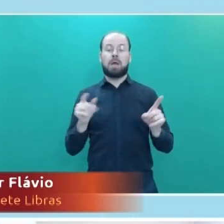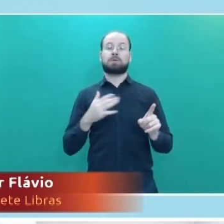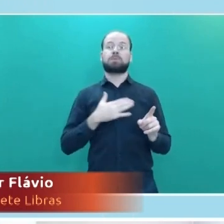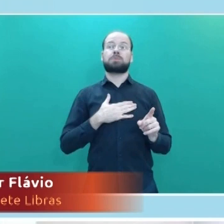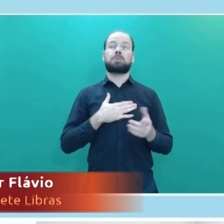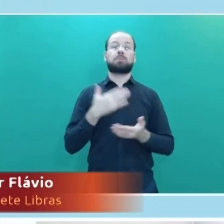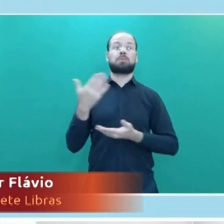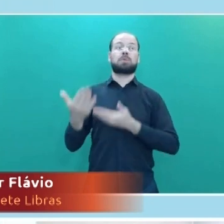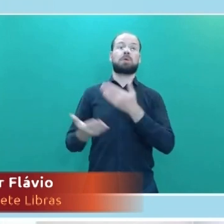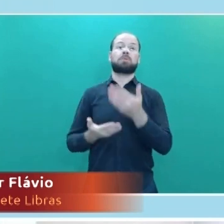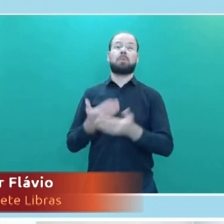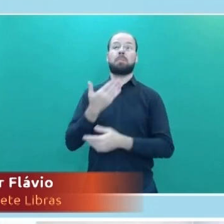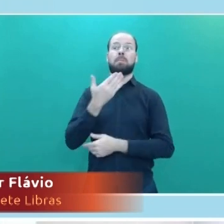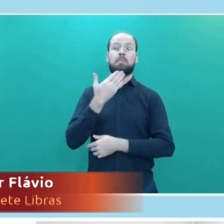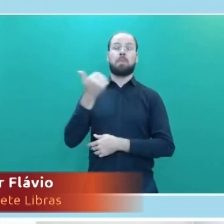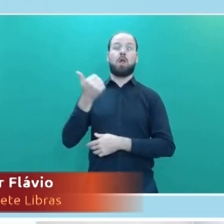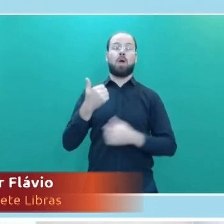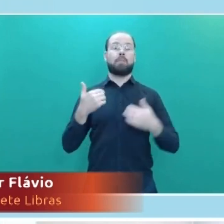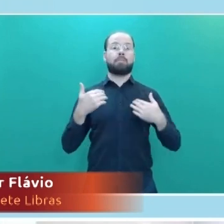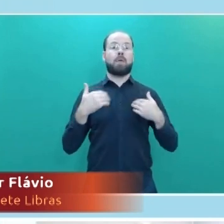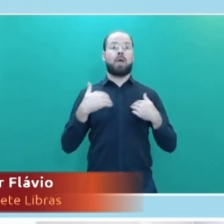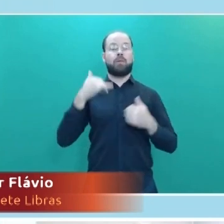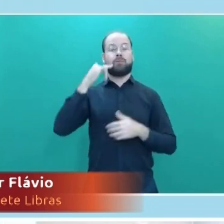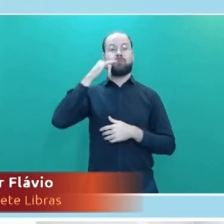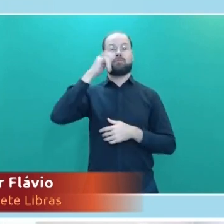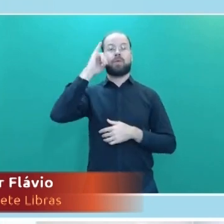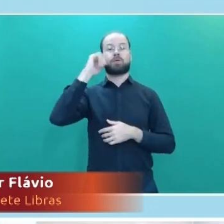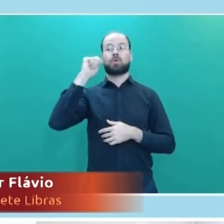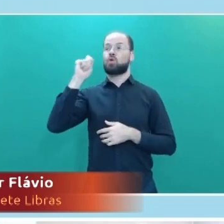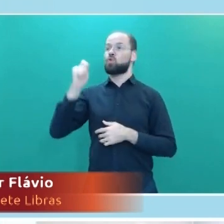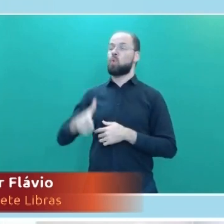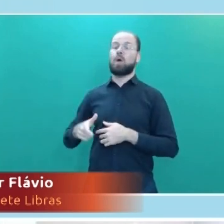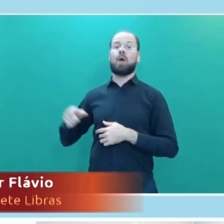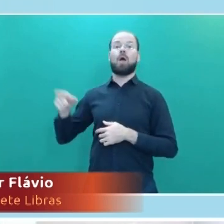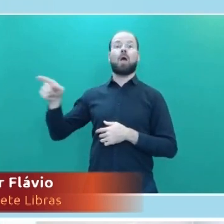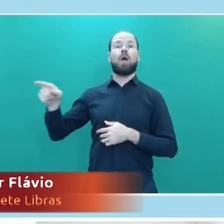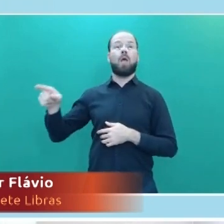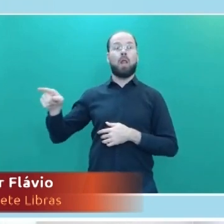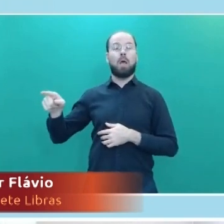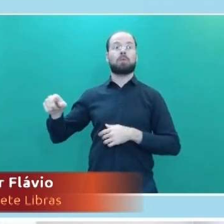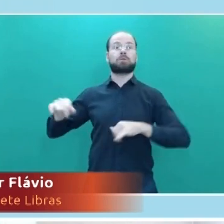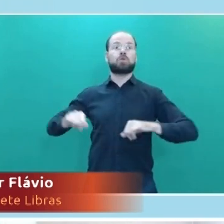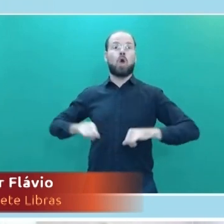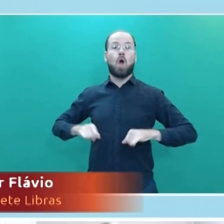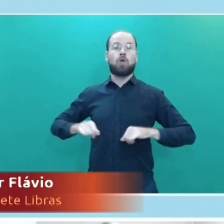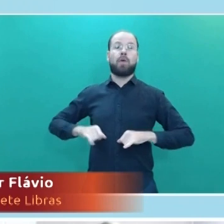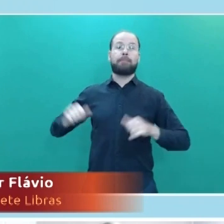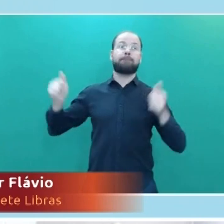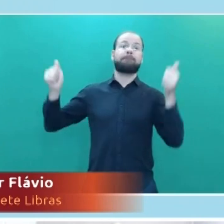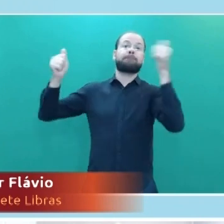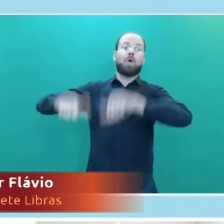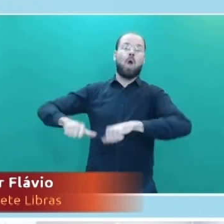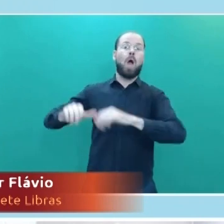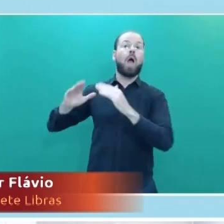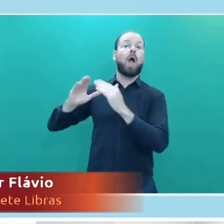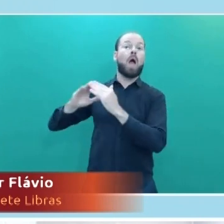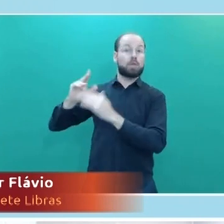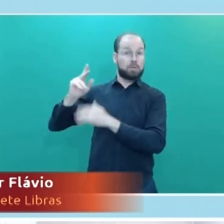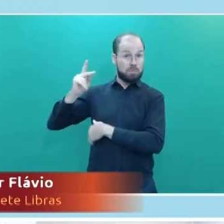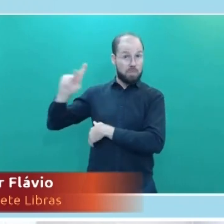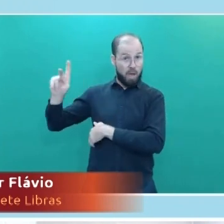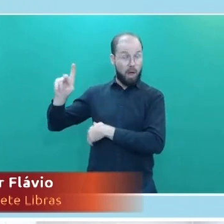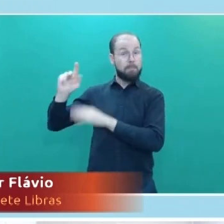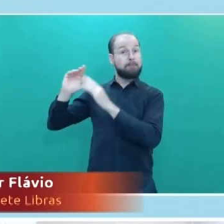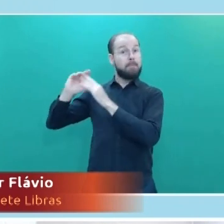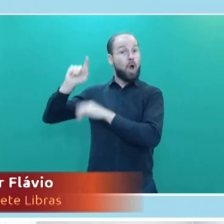eles melhor na minha fazenda que na miséria que eles vêm. Olha, a casa deles é bem pior.